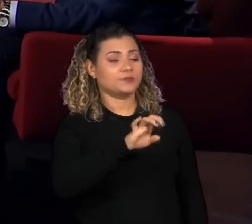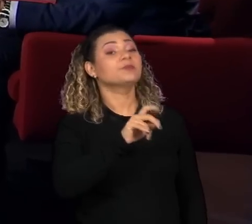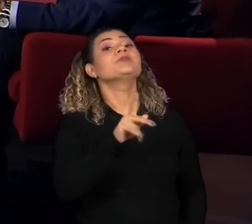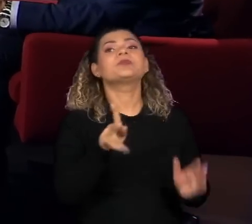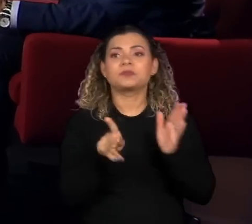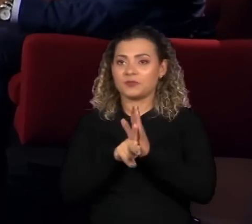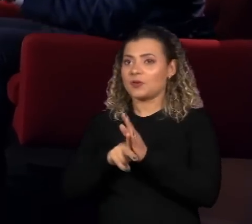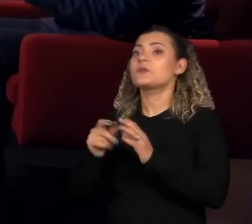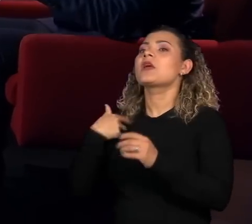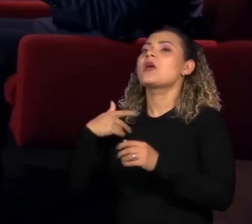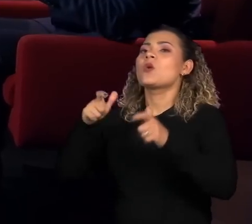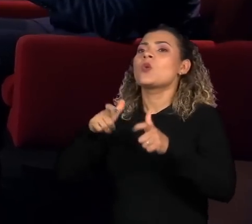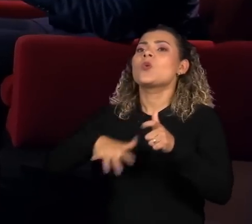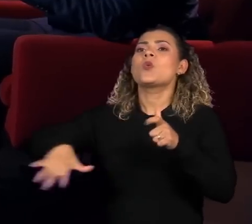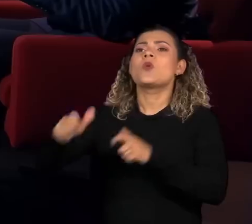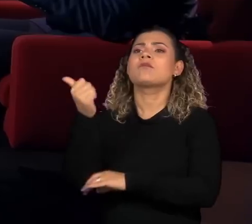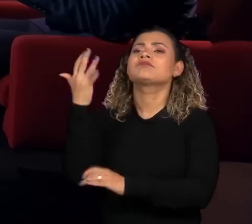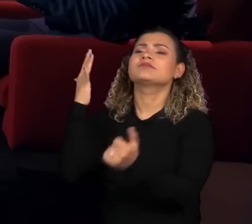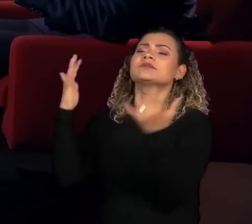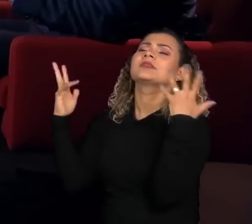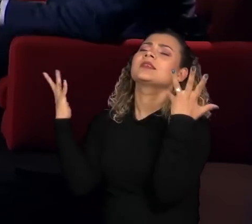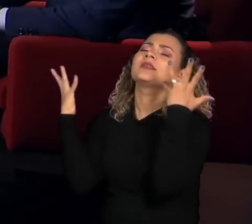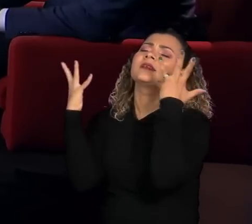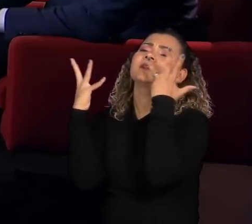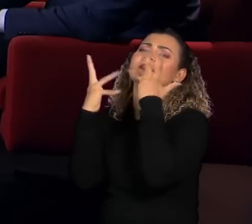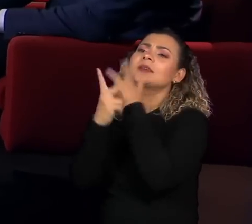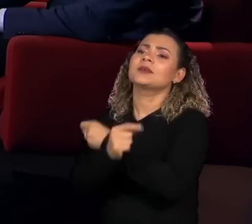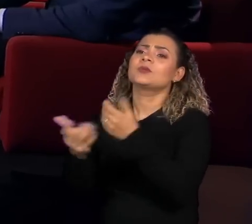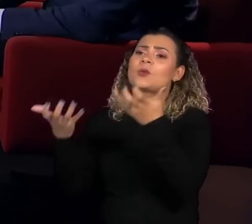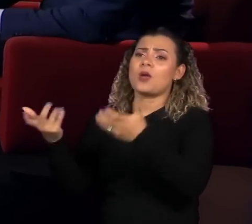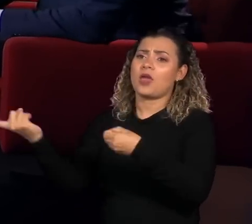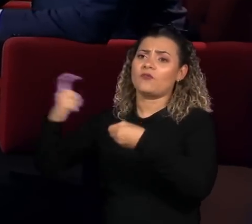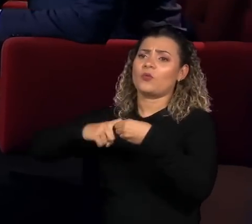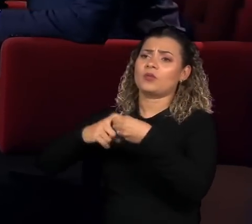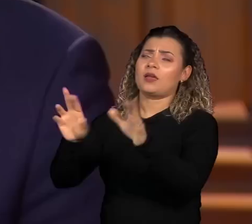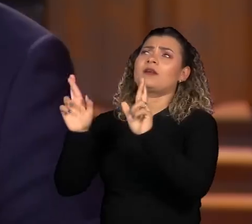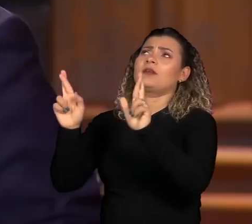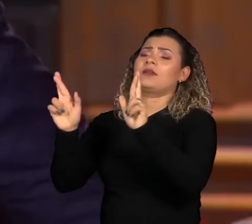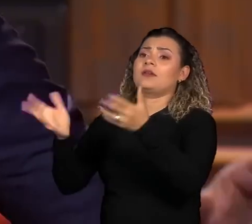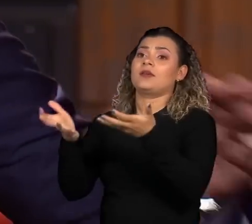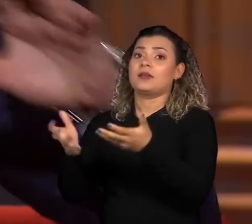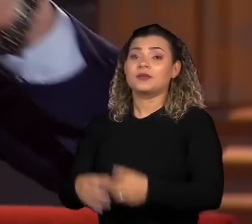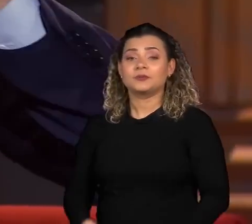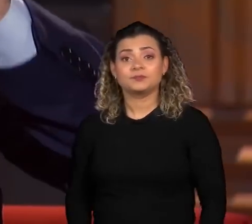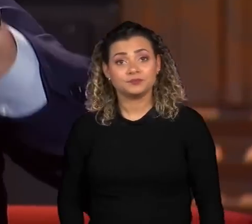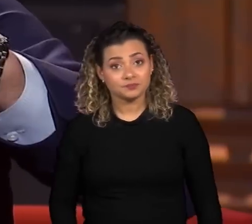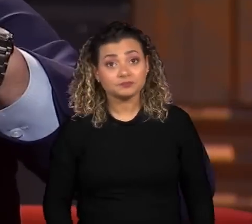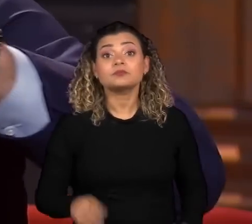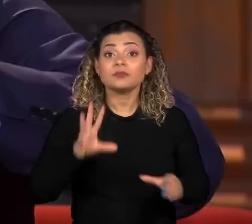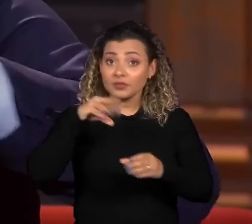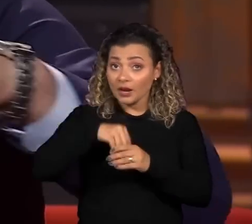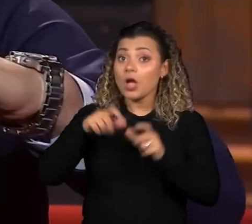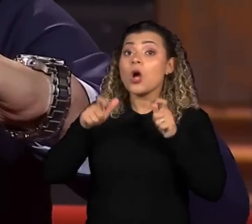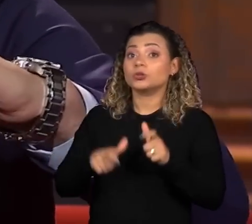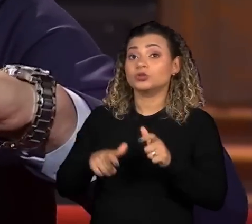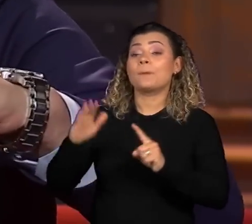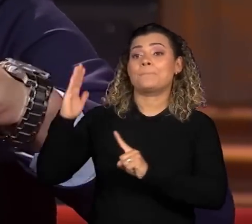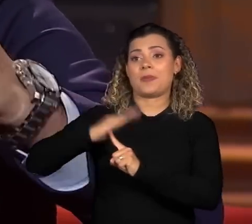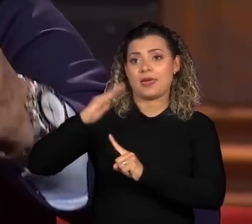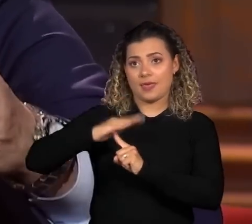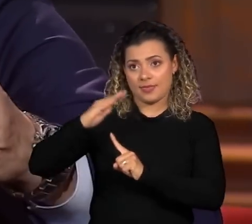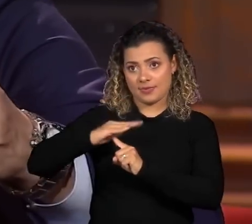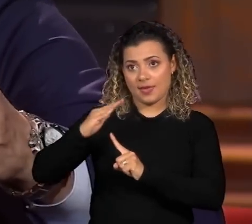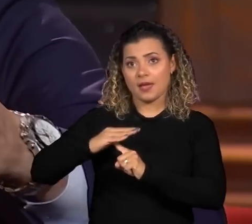do paraíso e quero voltar para o paraíso. Me Paraíso conte, do Norte. Me conte. Paraíso do Norte tem Paraná,